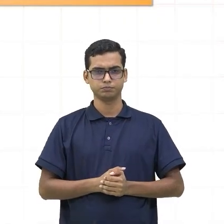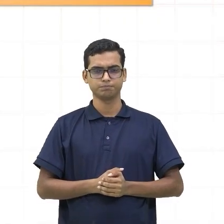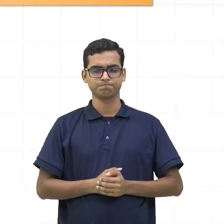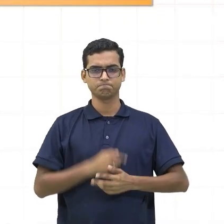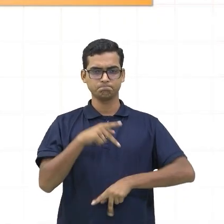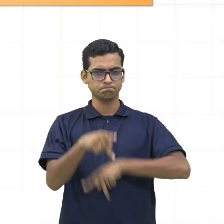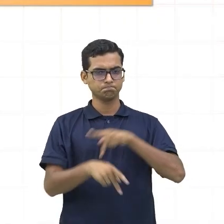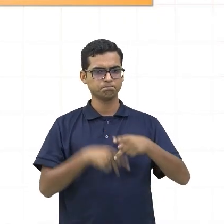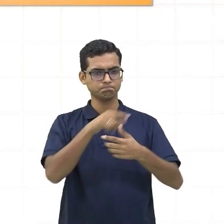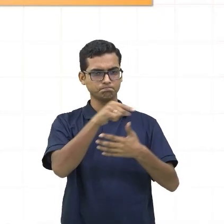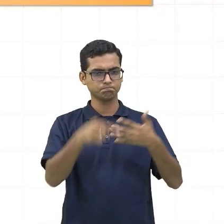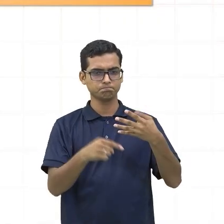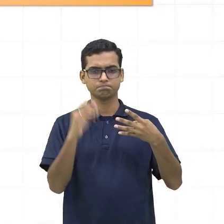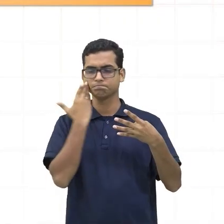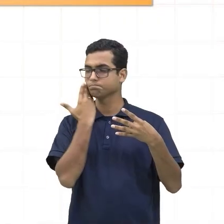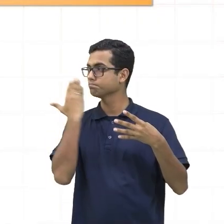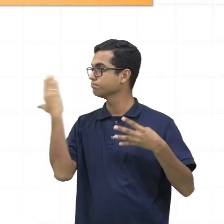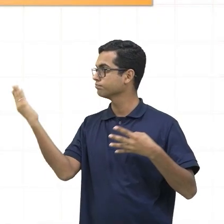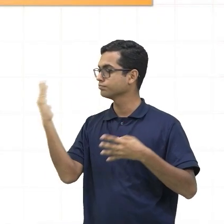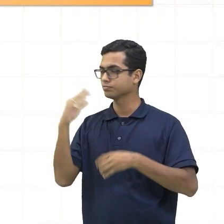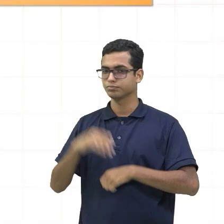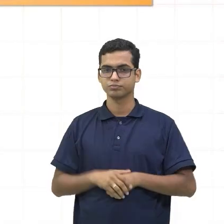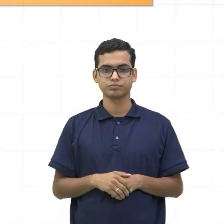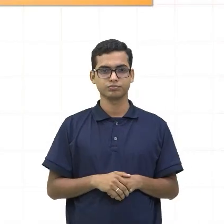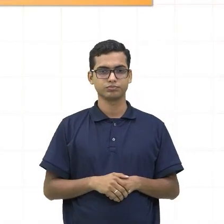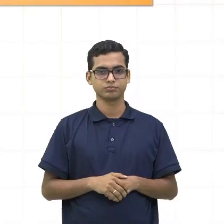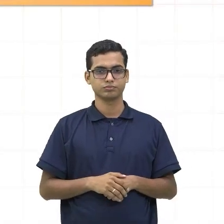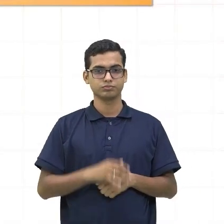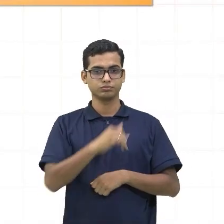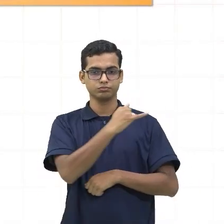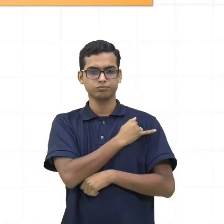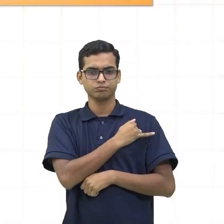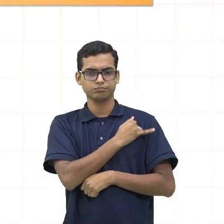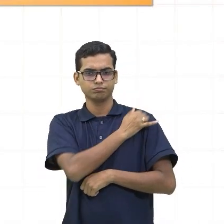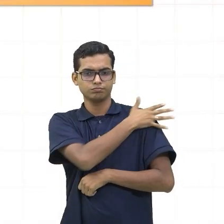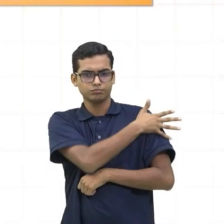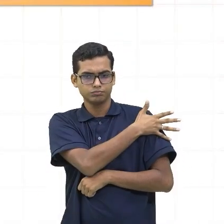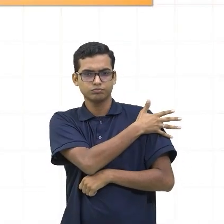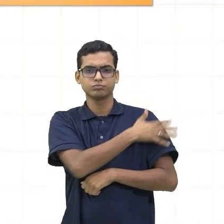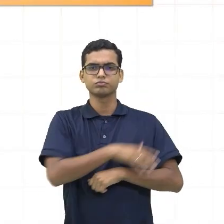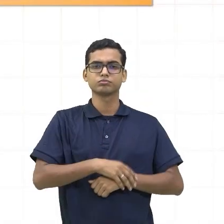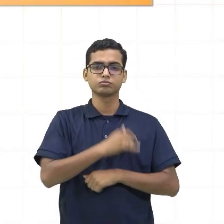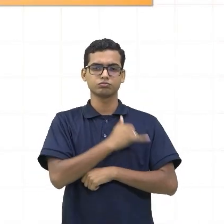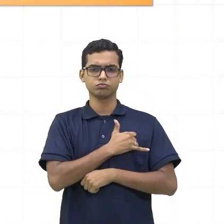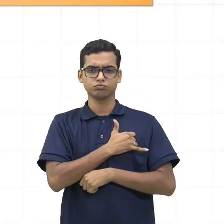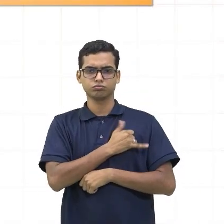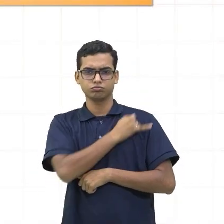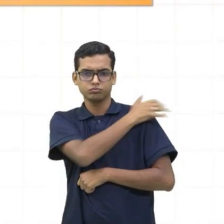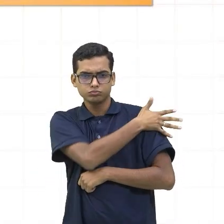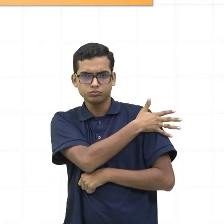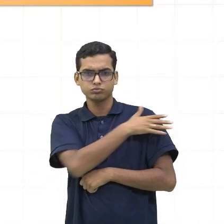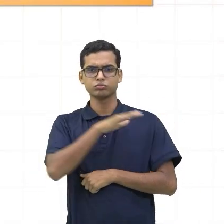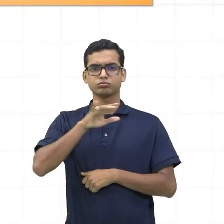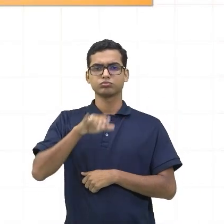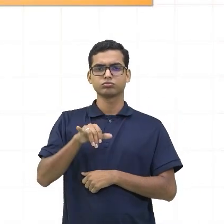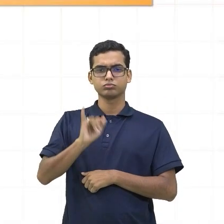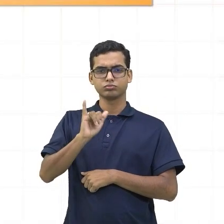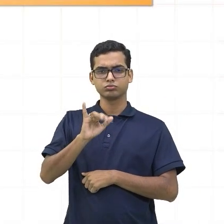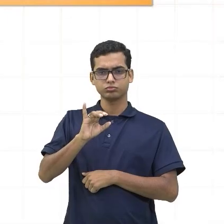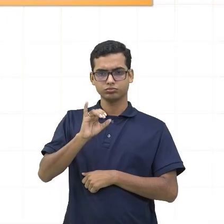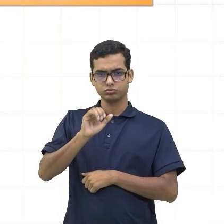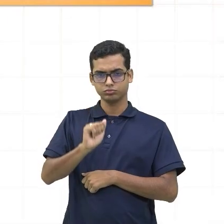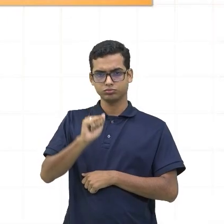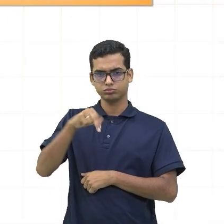povos indígenas do estado. Nós temos o povo Yanomami, que são quase 12 mil indivíduos que